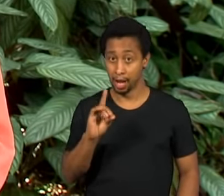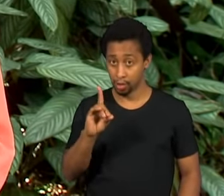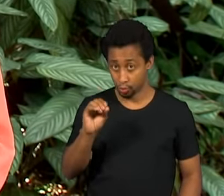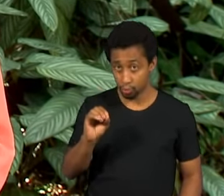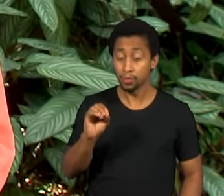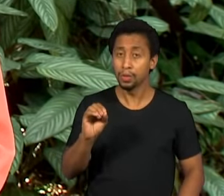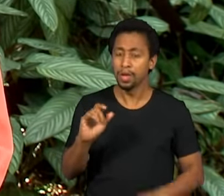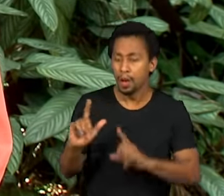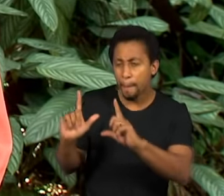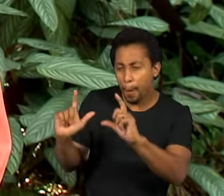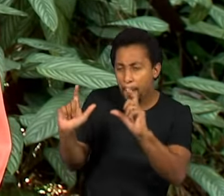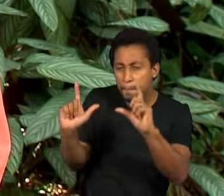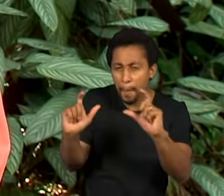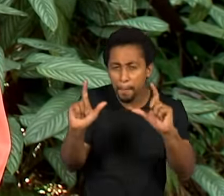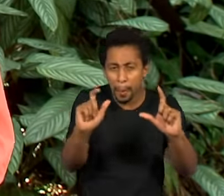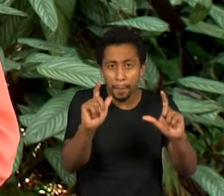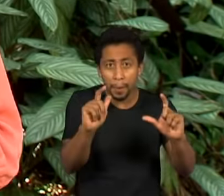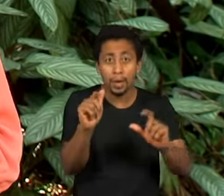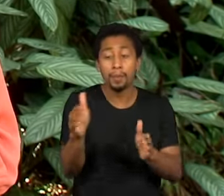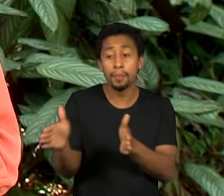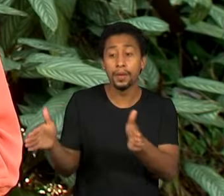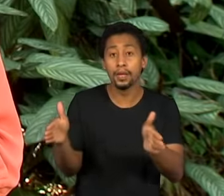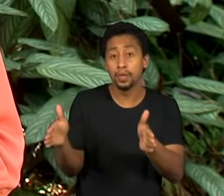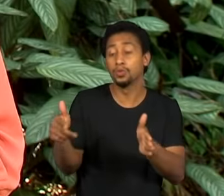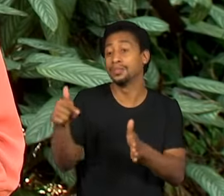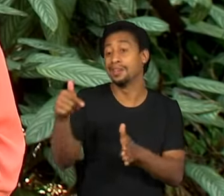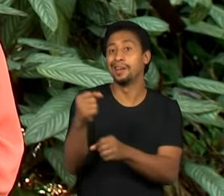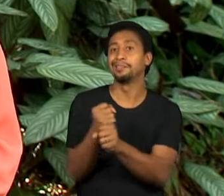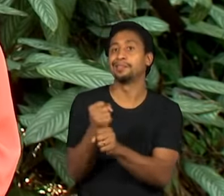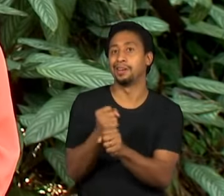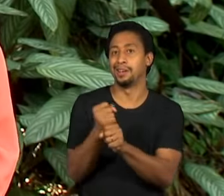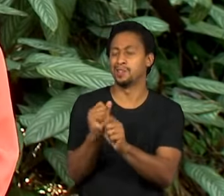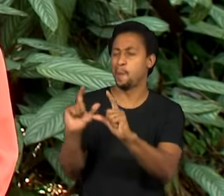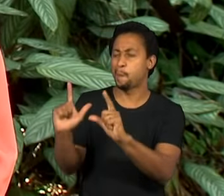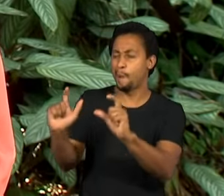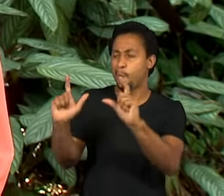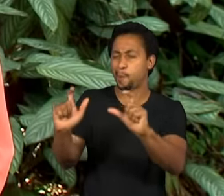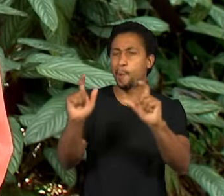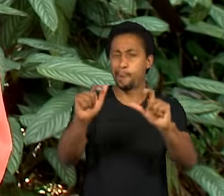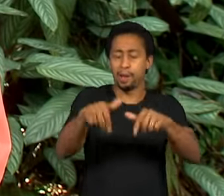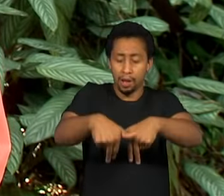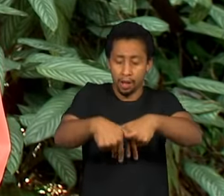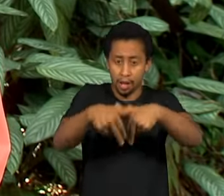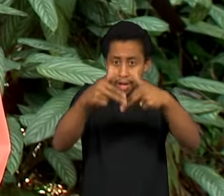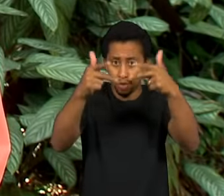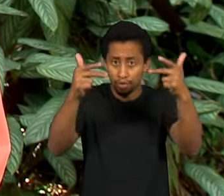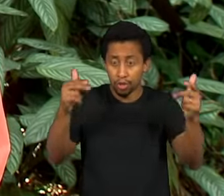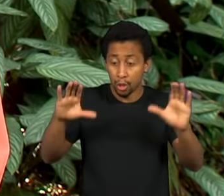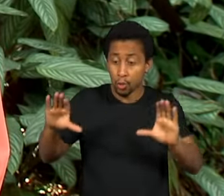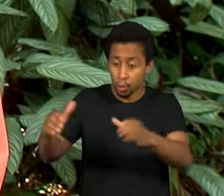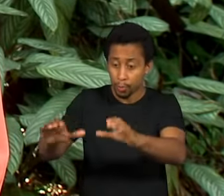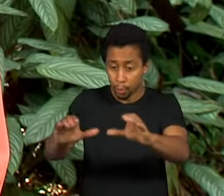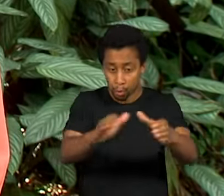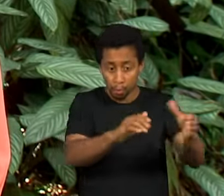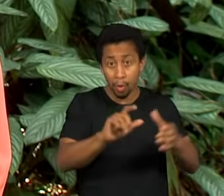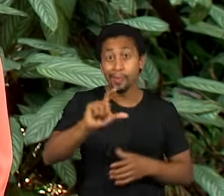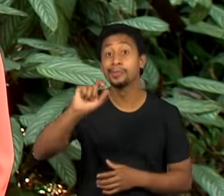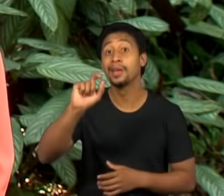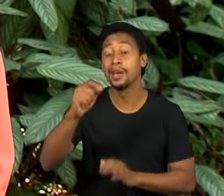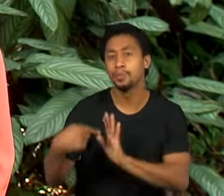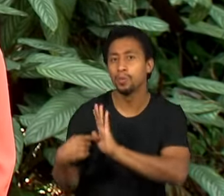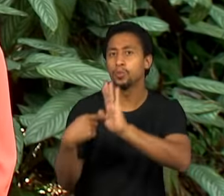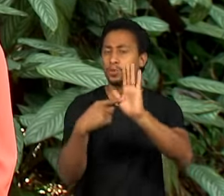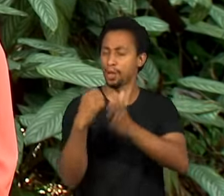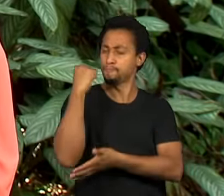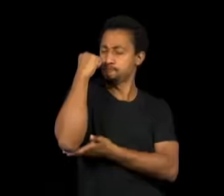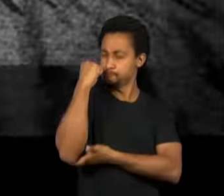7 anos de viagens fotografando 10 etnias para mostrar a história de resistência dos povos indígenas